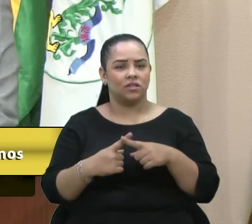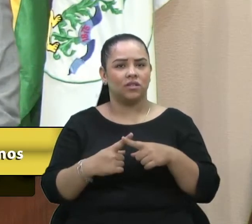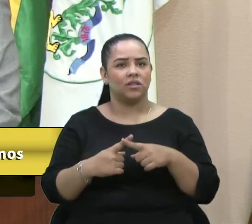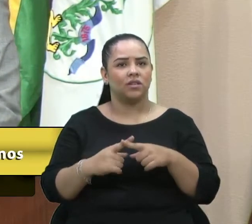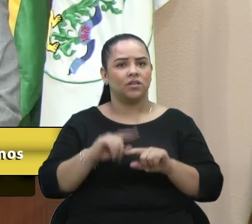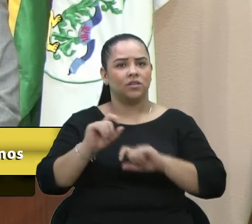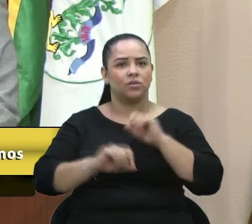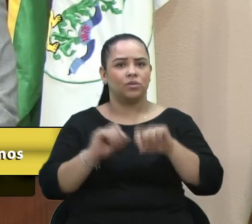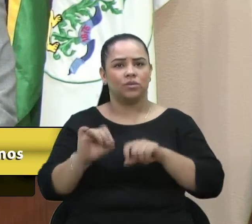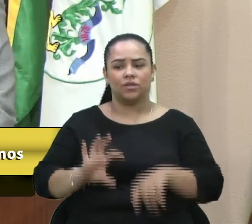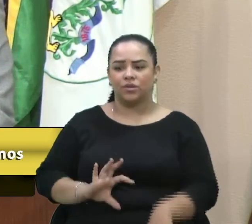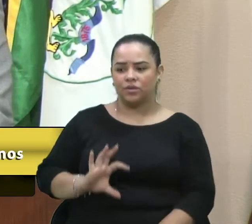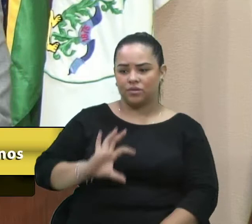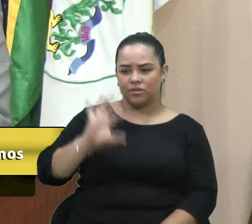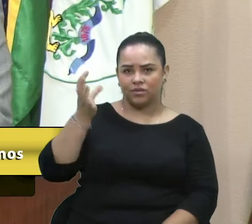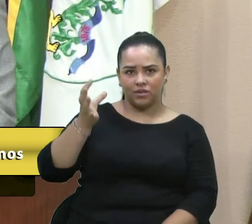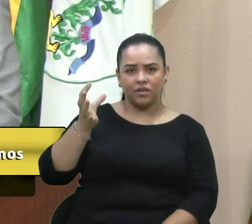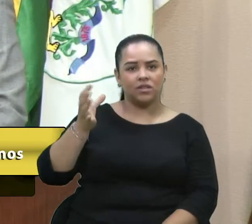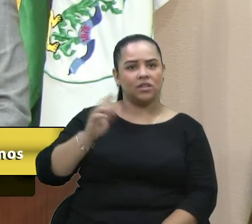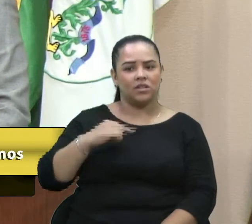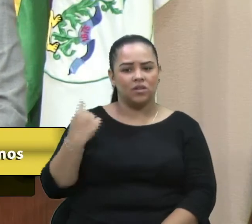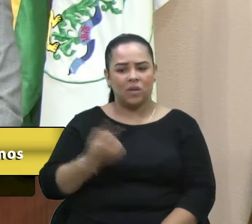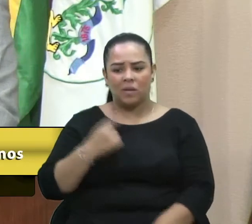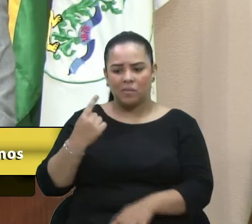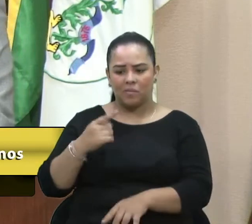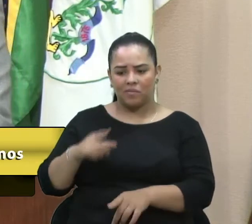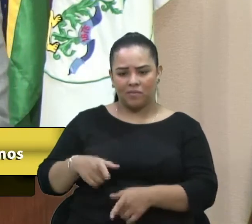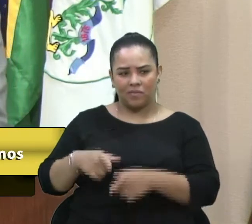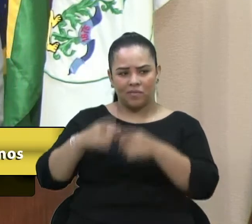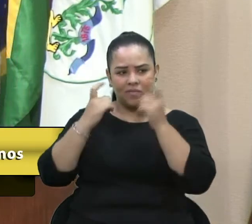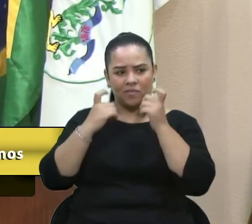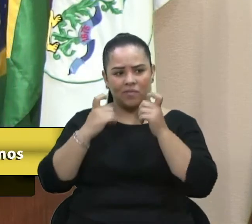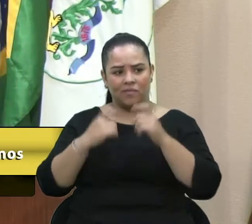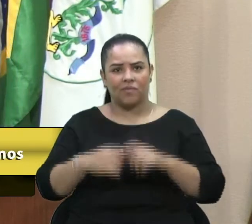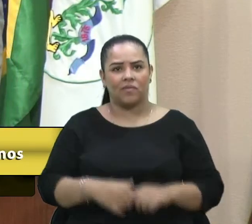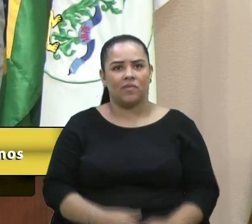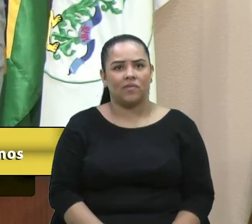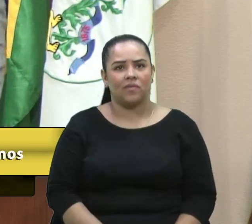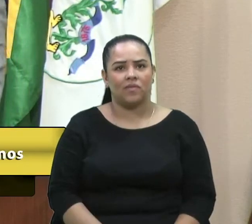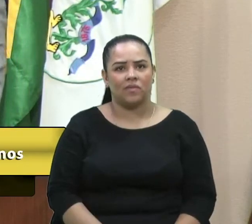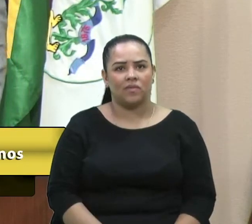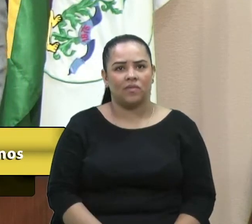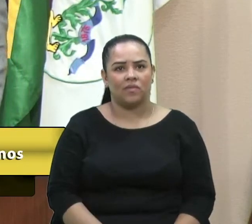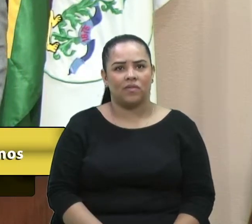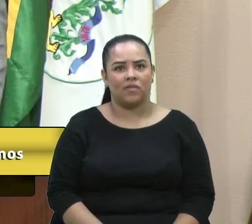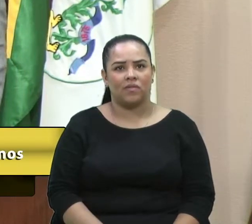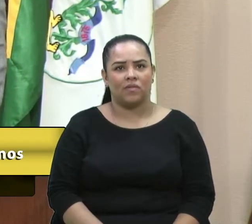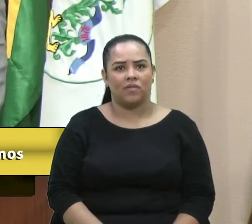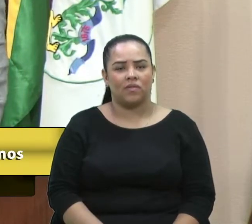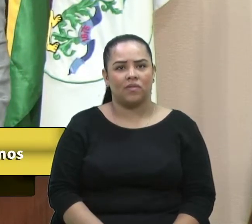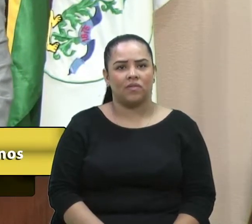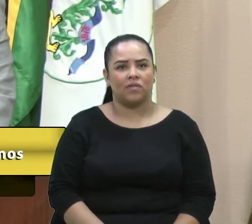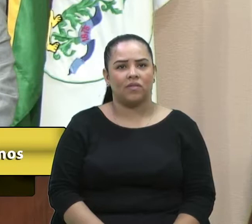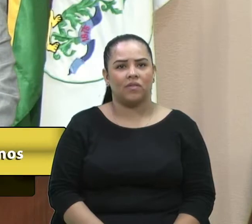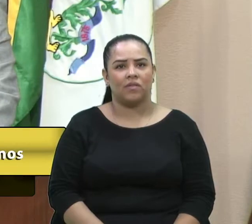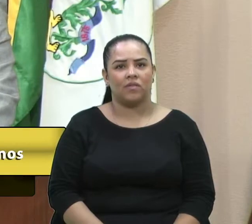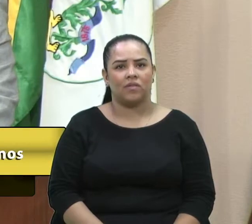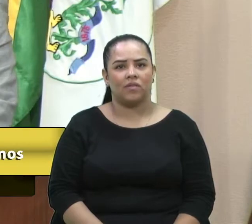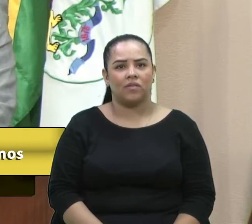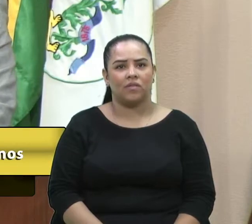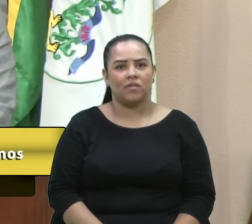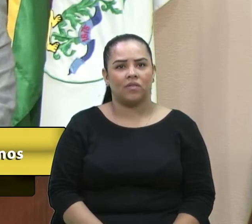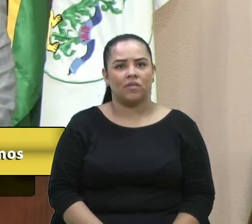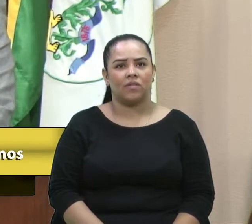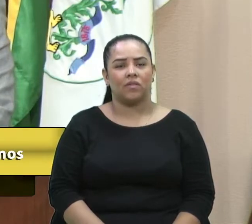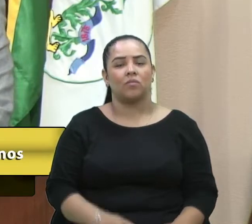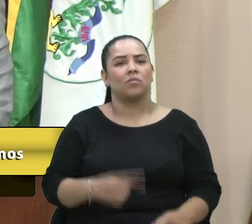tem acontecido e a gente tem percebido até por relatos de algumas pessoas que a gente convive, que fica difícil